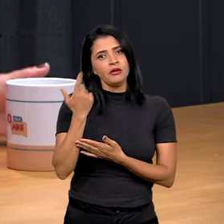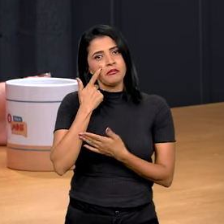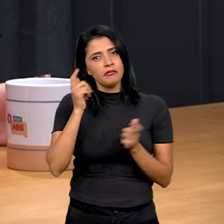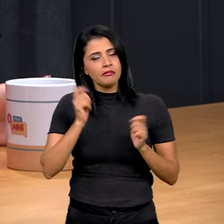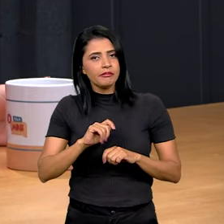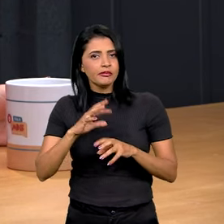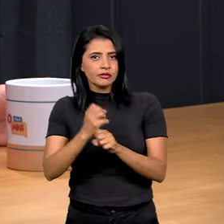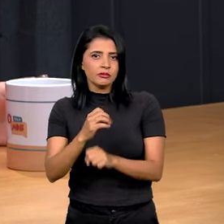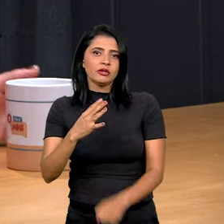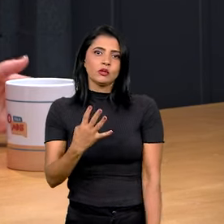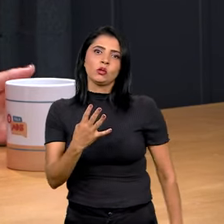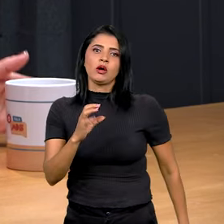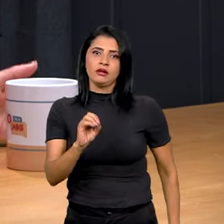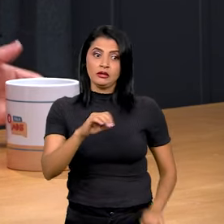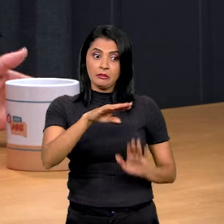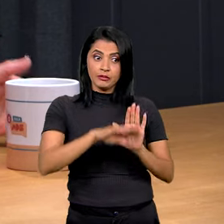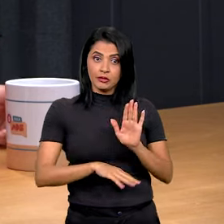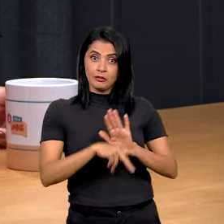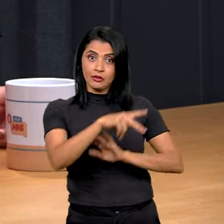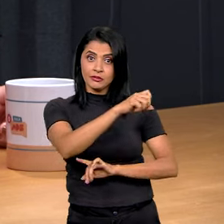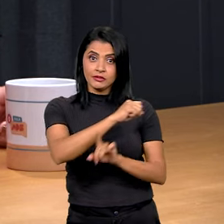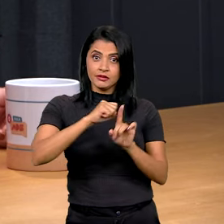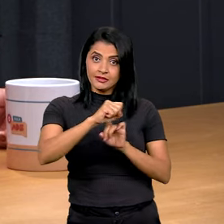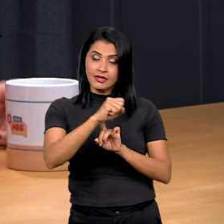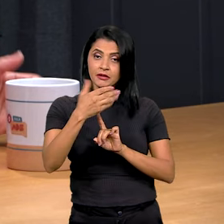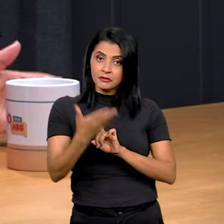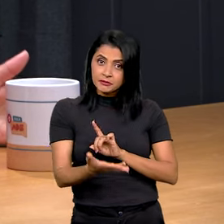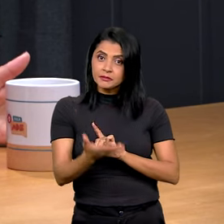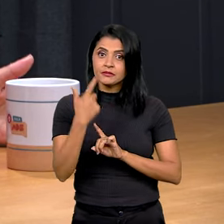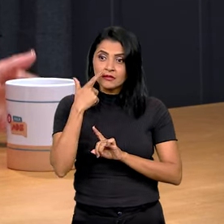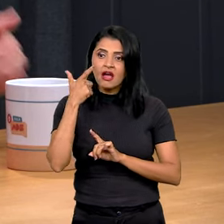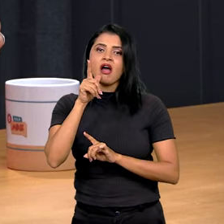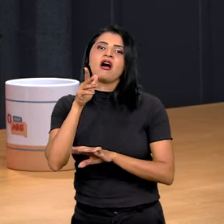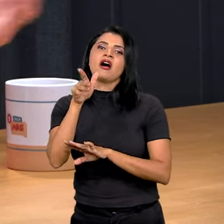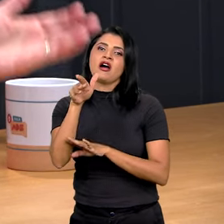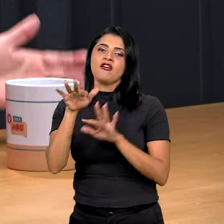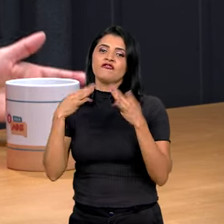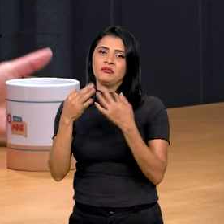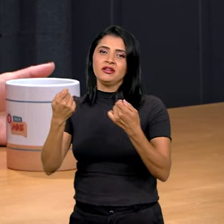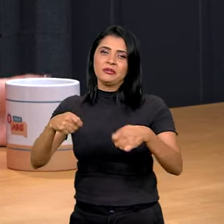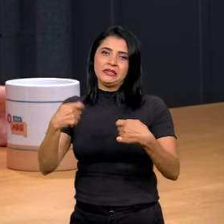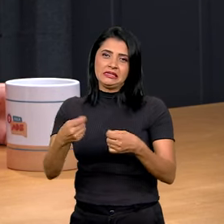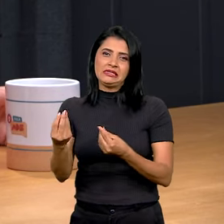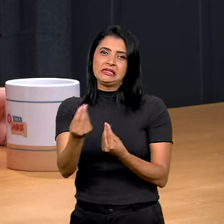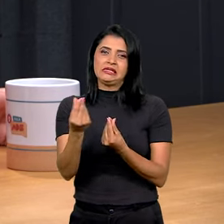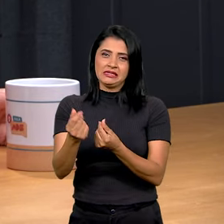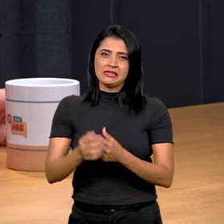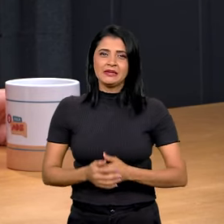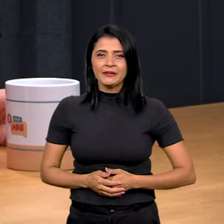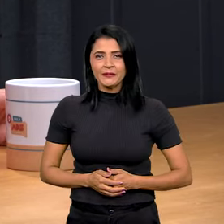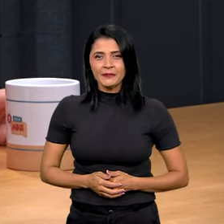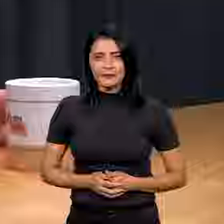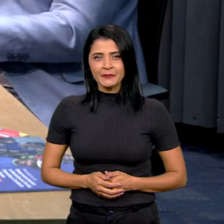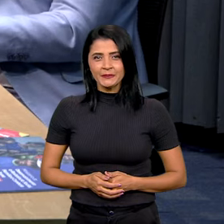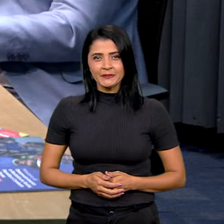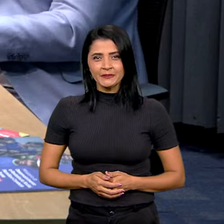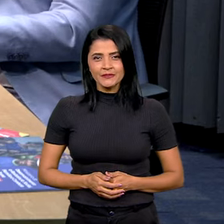único para que cerca de 40 programas sociais sociais cheg famílias em